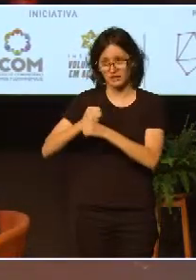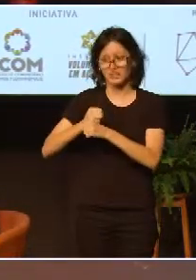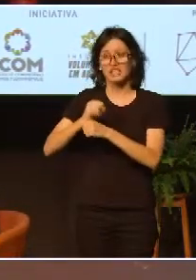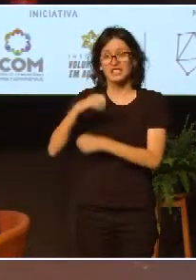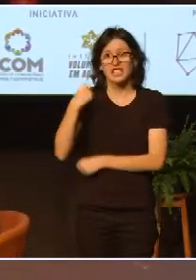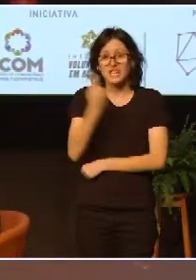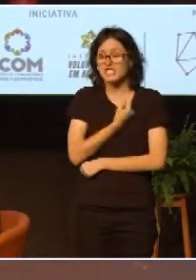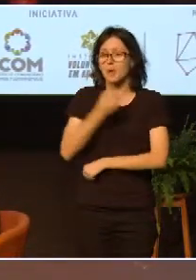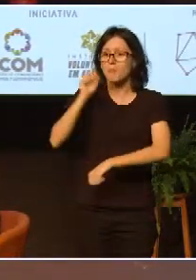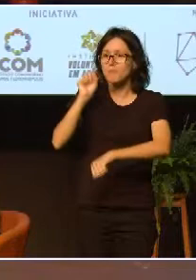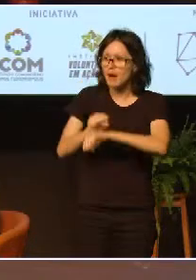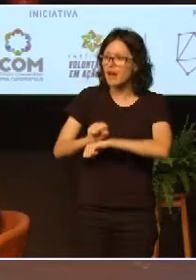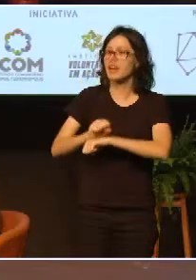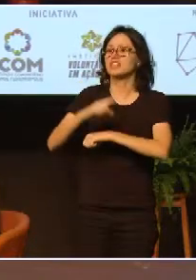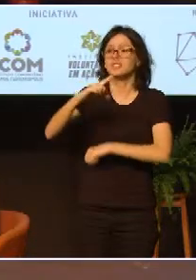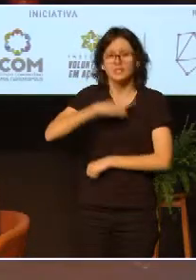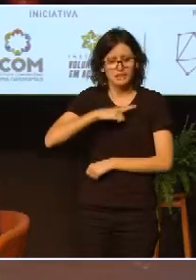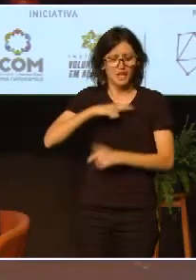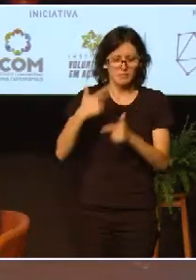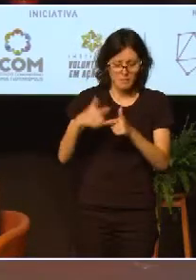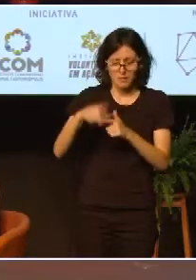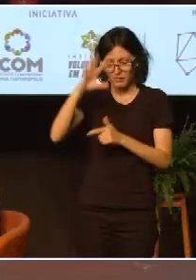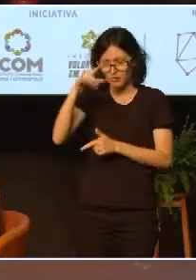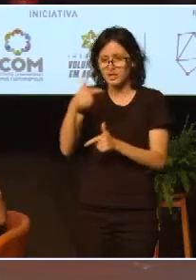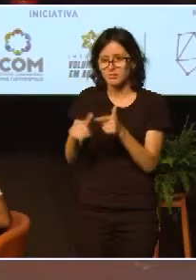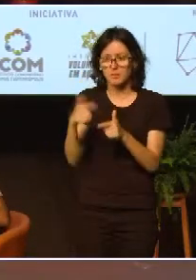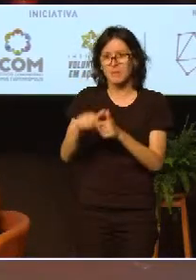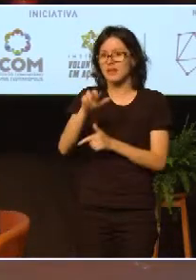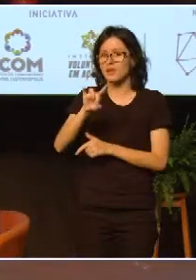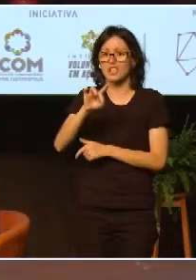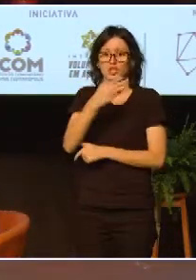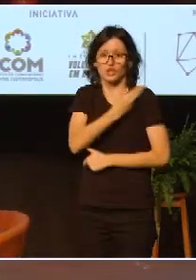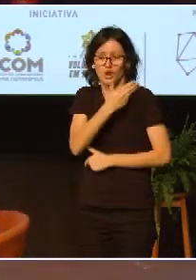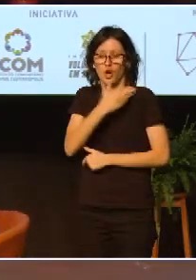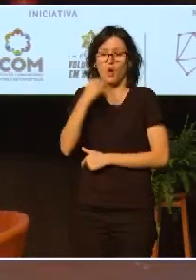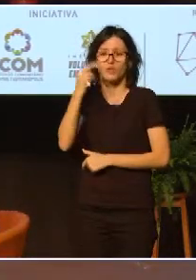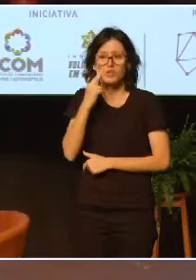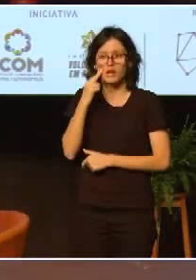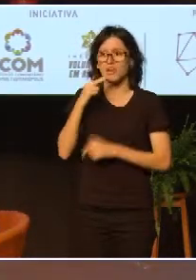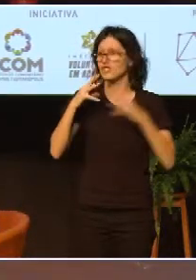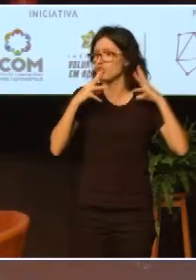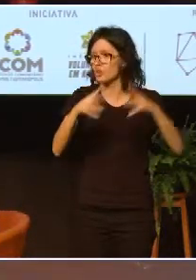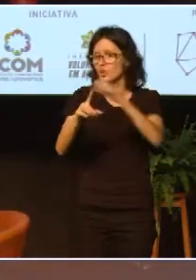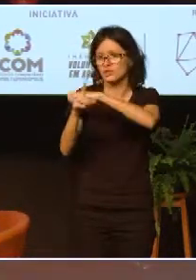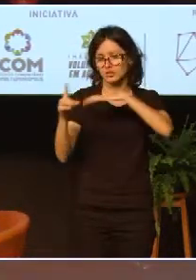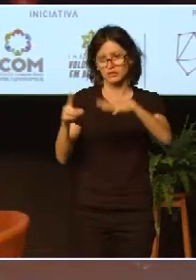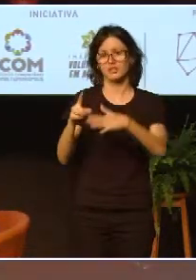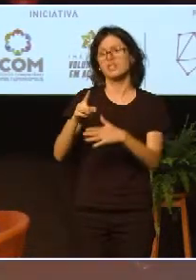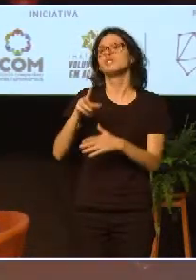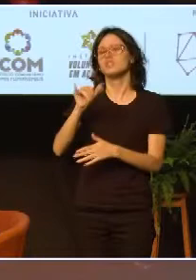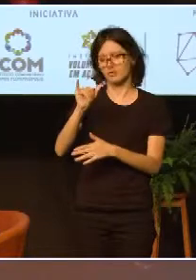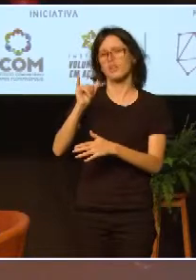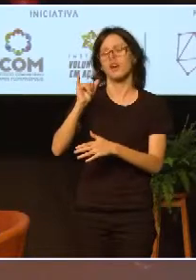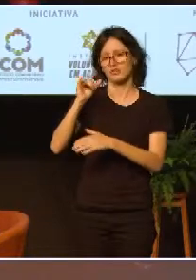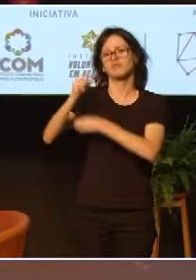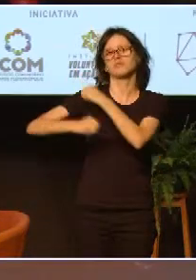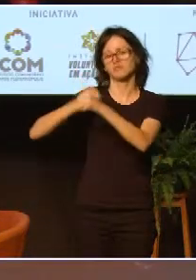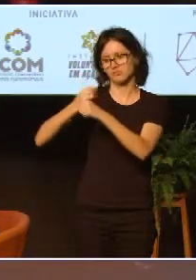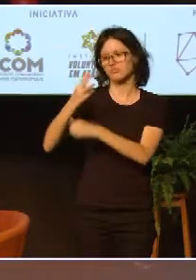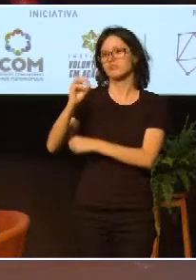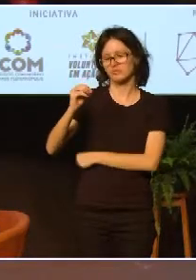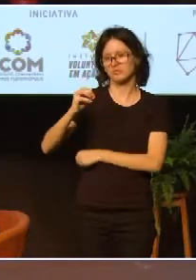se a gente não parar e falar, temos um problema e vamos resolver, e o problema não é só dos negros, é de toda a sociedade, isso vai ser uma vergonha. É